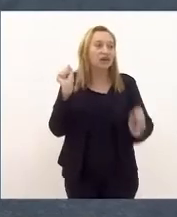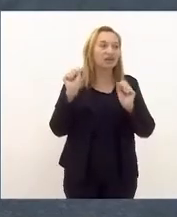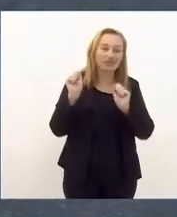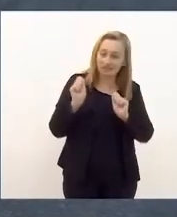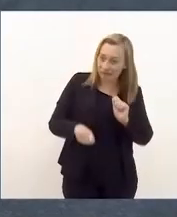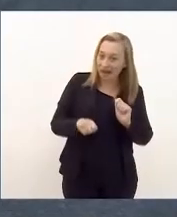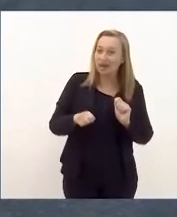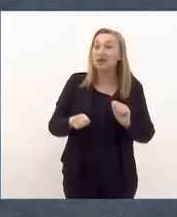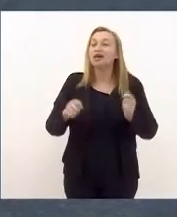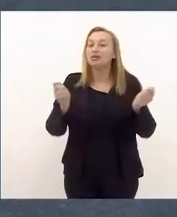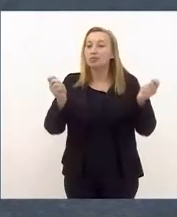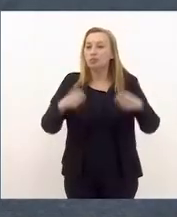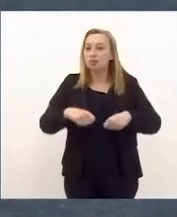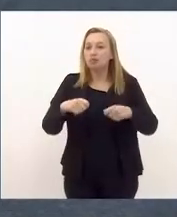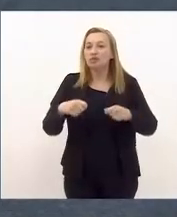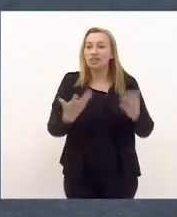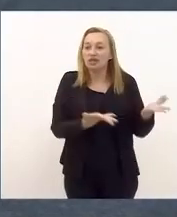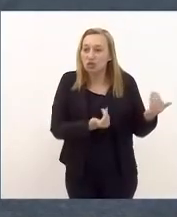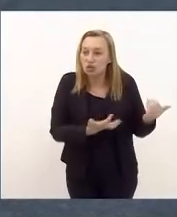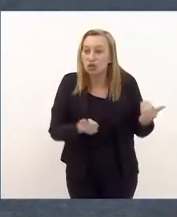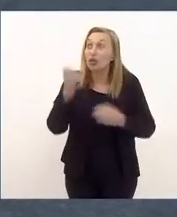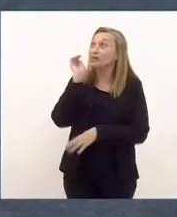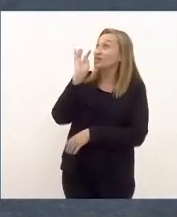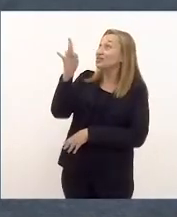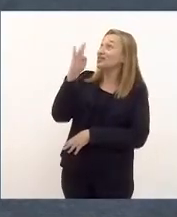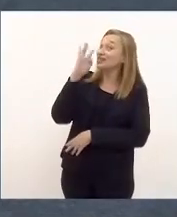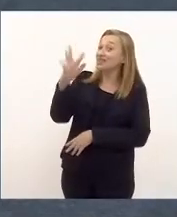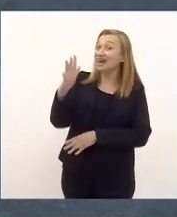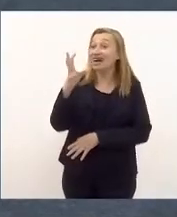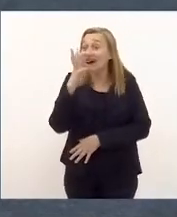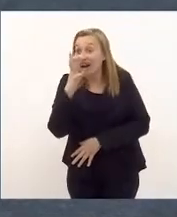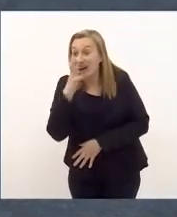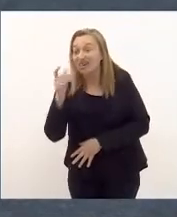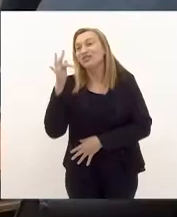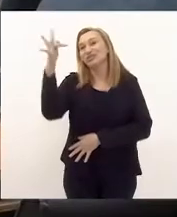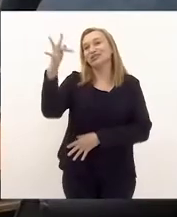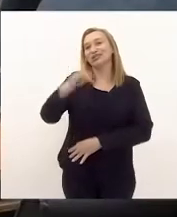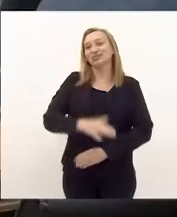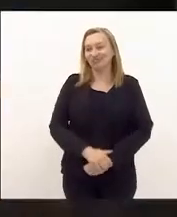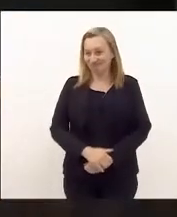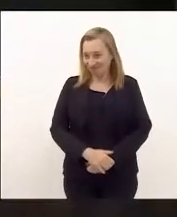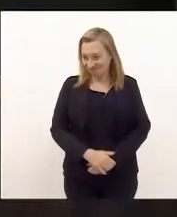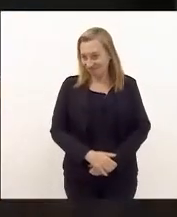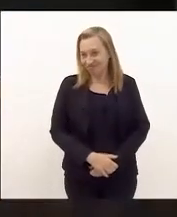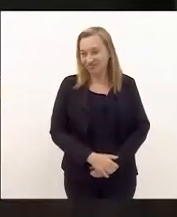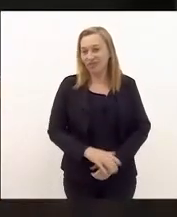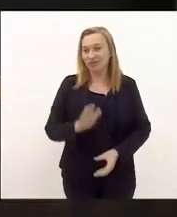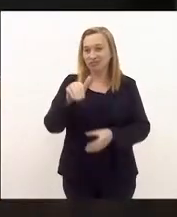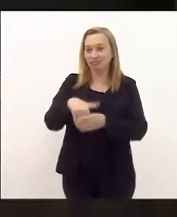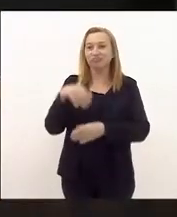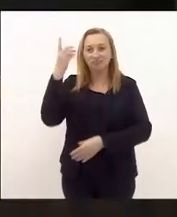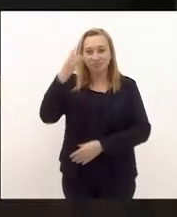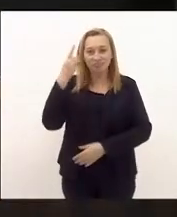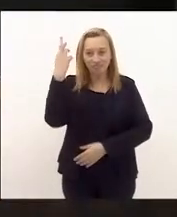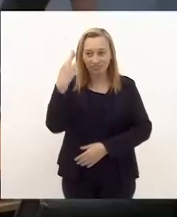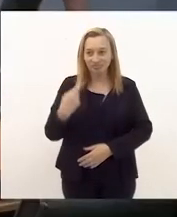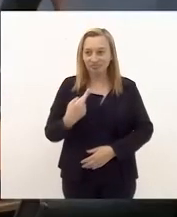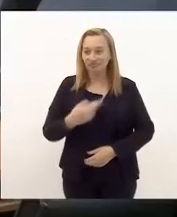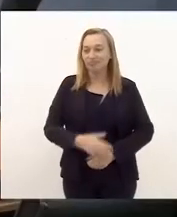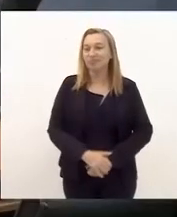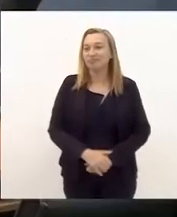e possibilidade da sua juventude sonhar e se encantar com o futuro. Declaração de voto, deputada Renata